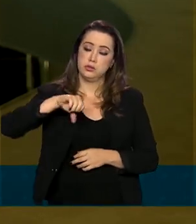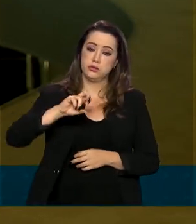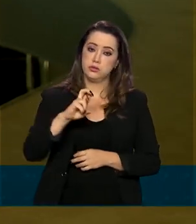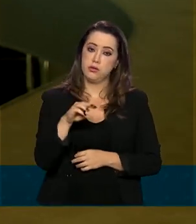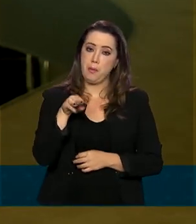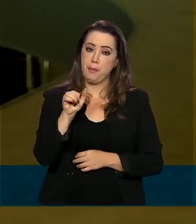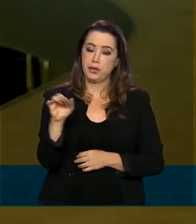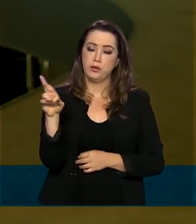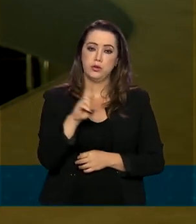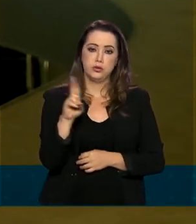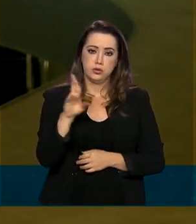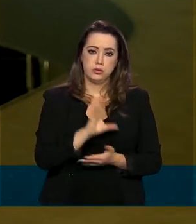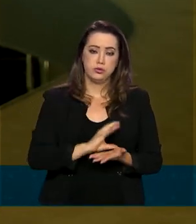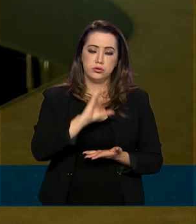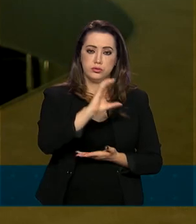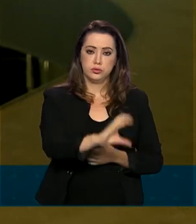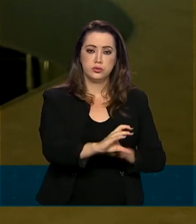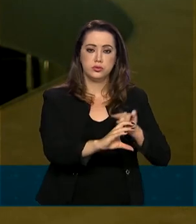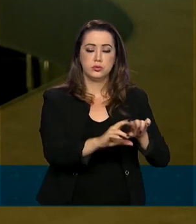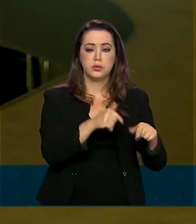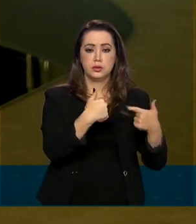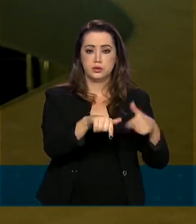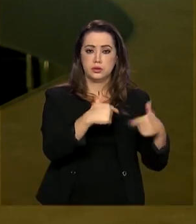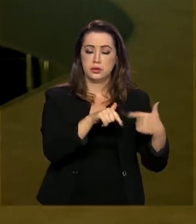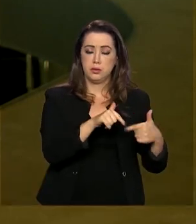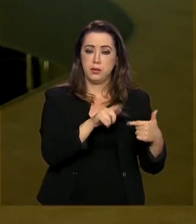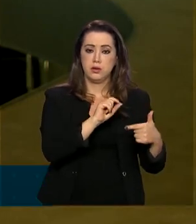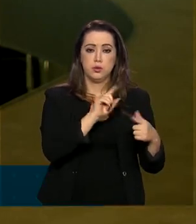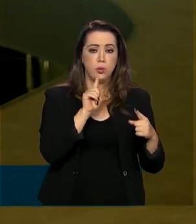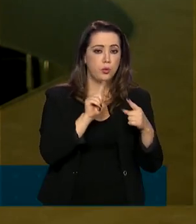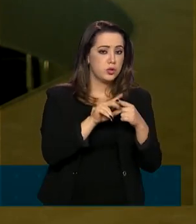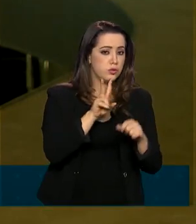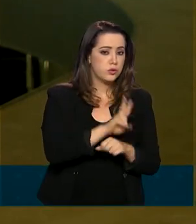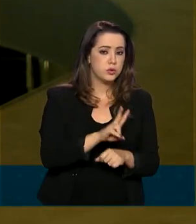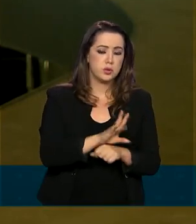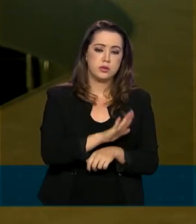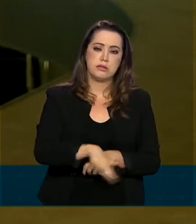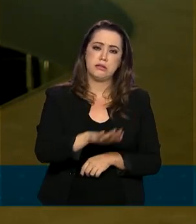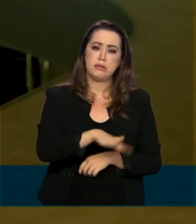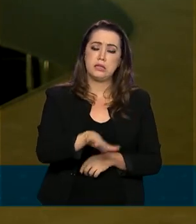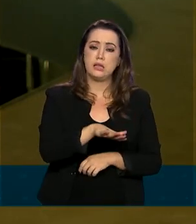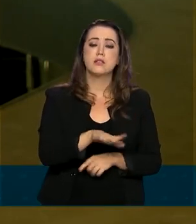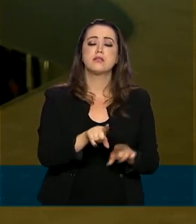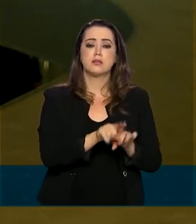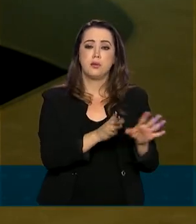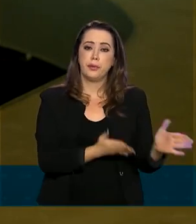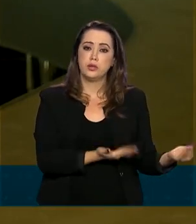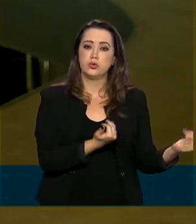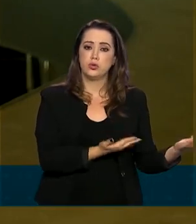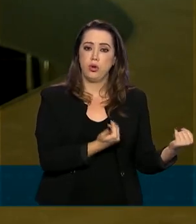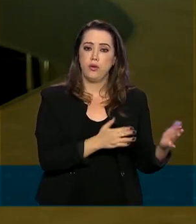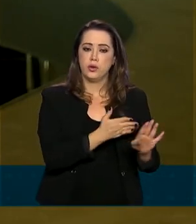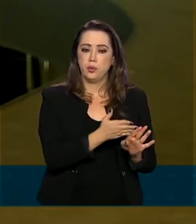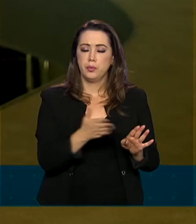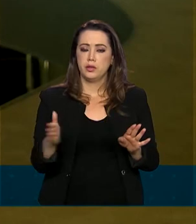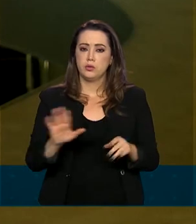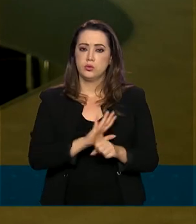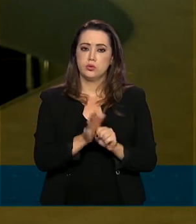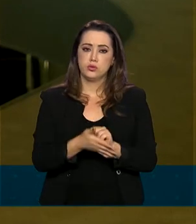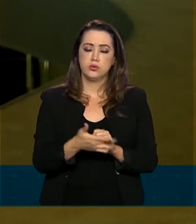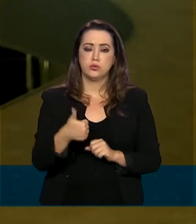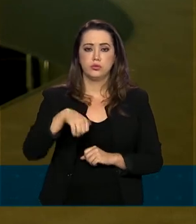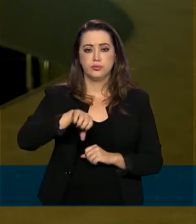reais tenham sido investidos nas ações voltadas à proteção de crianças e adolescentes durante a pandemia da Covid